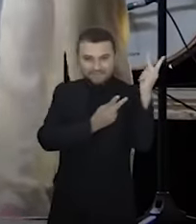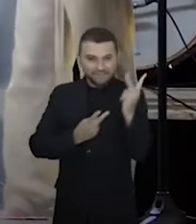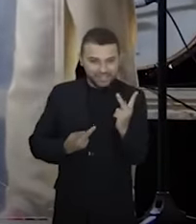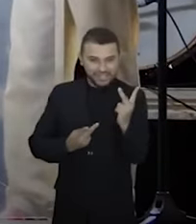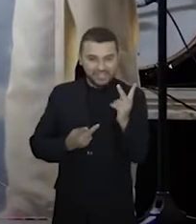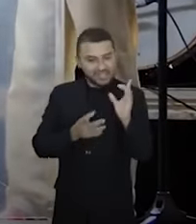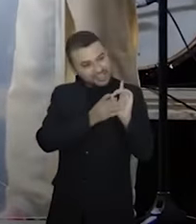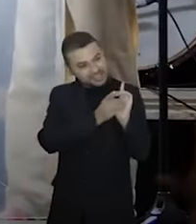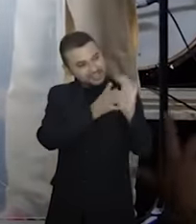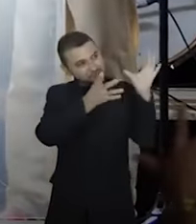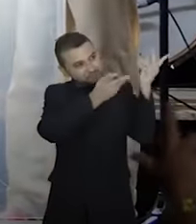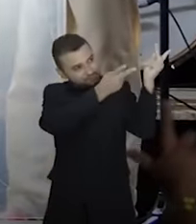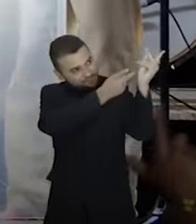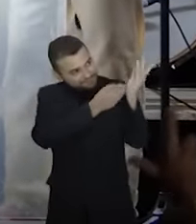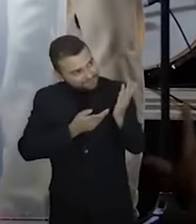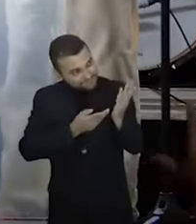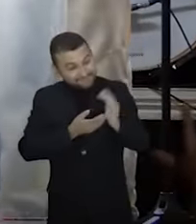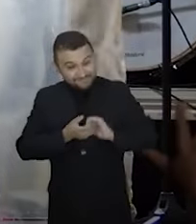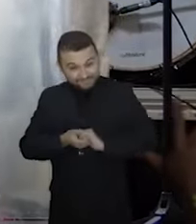democracia!